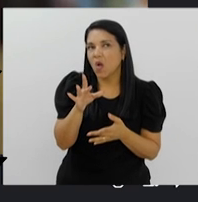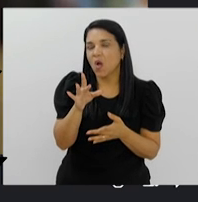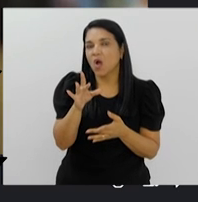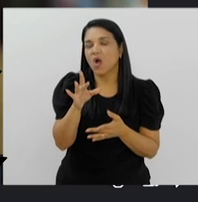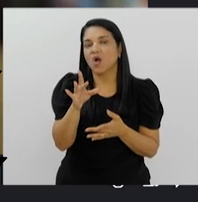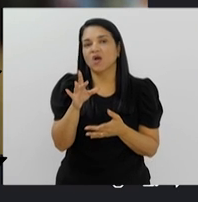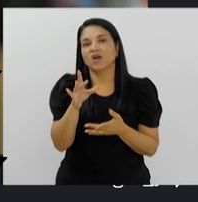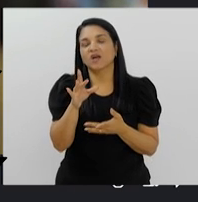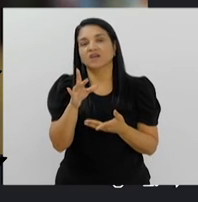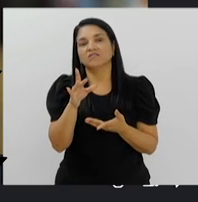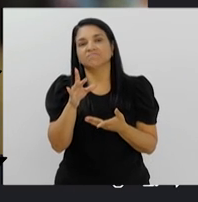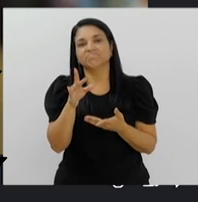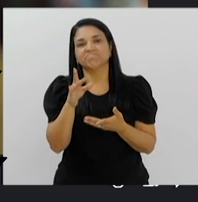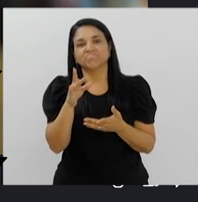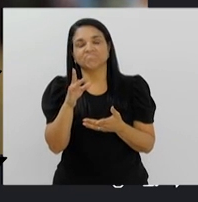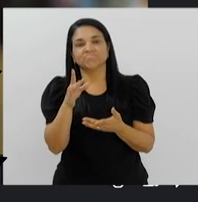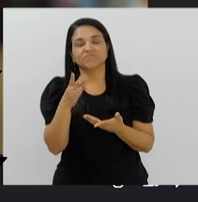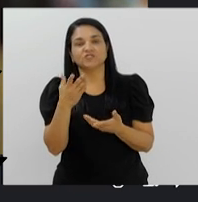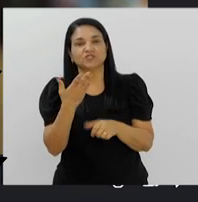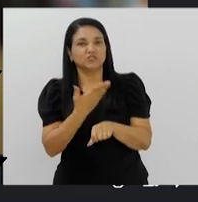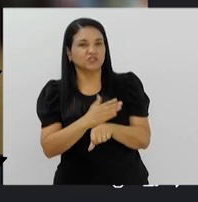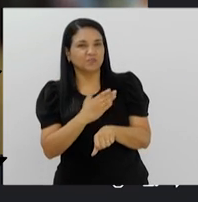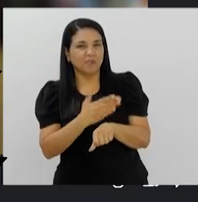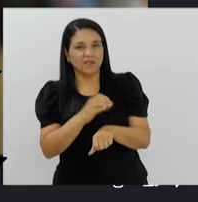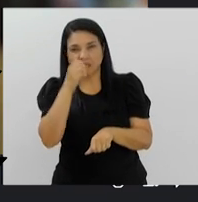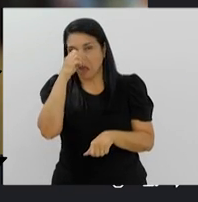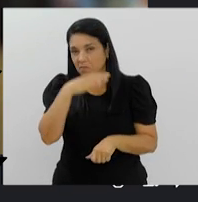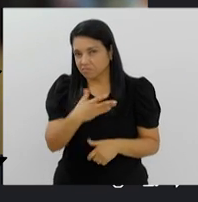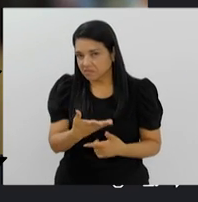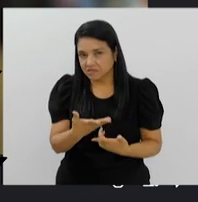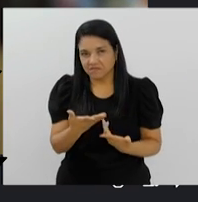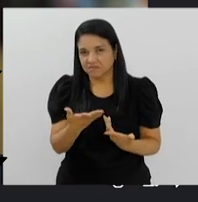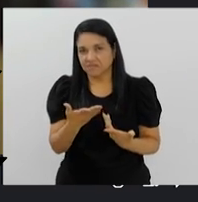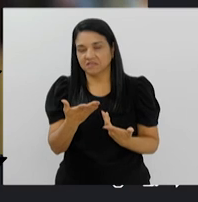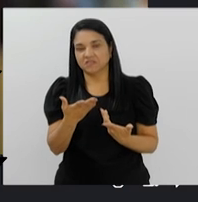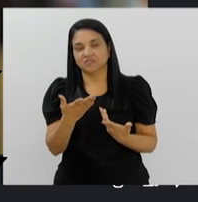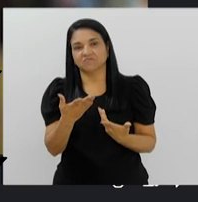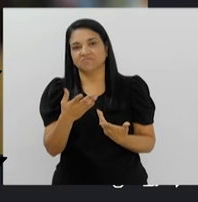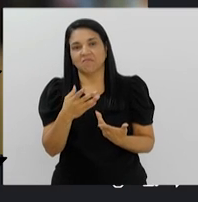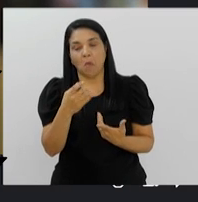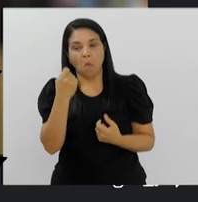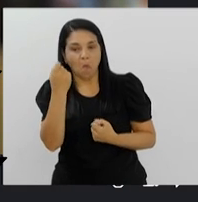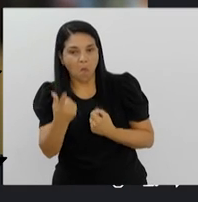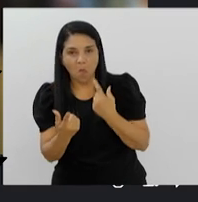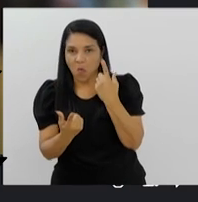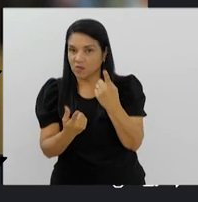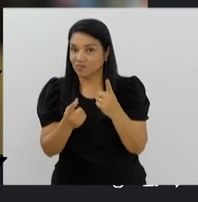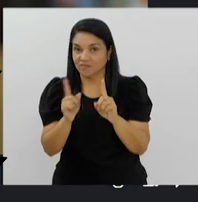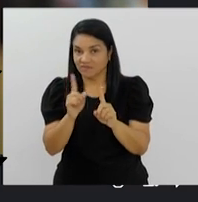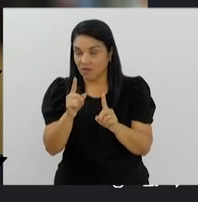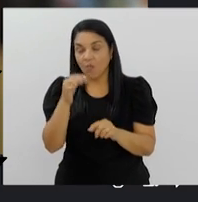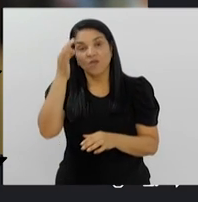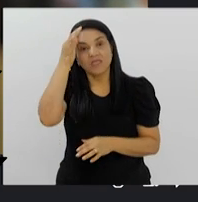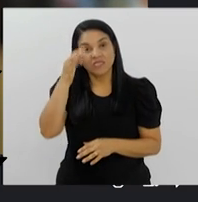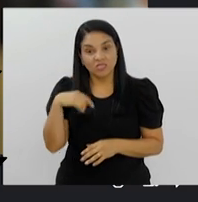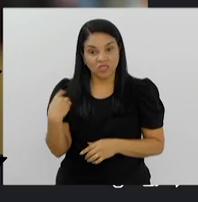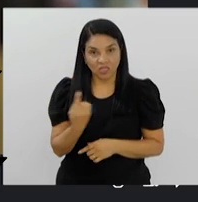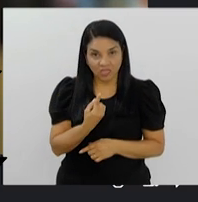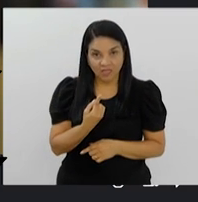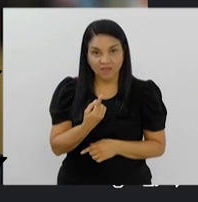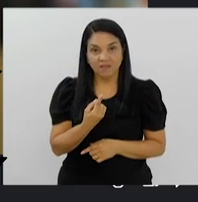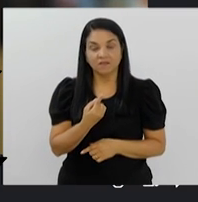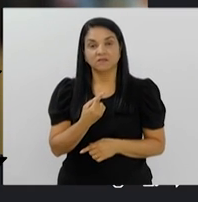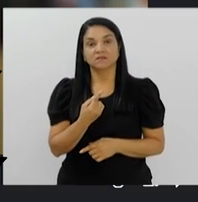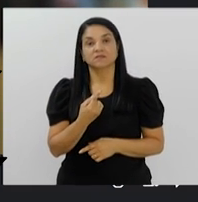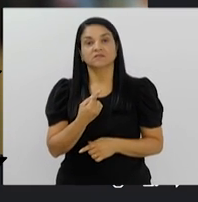Conduta né de práticas abusivas pontuais de casos isolados né mas nós entendemos que tudo isso que